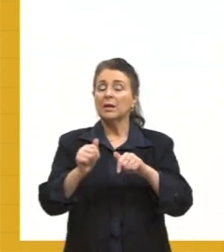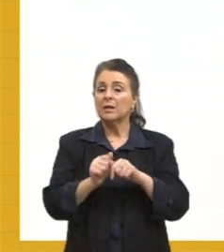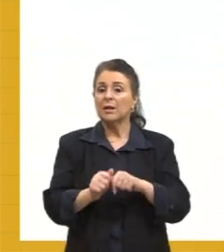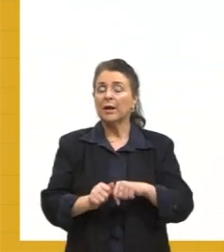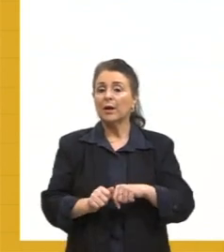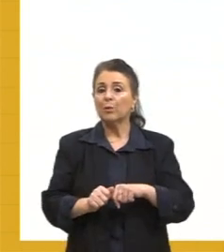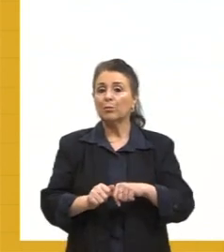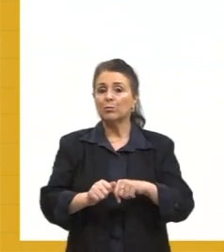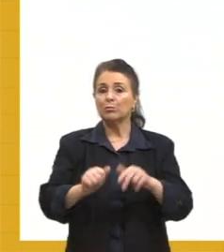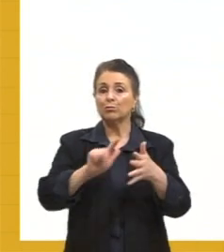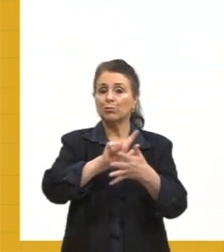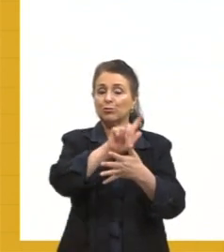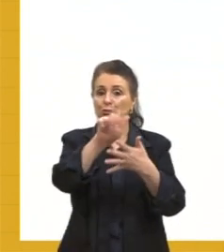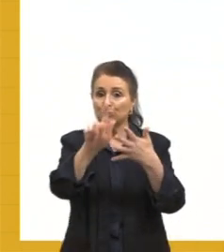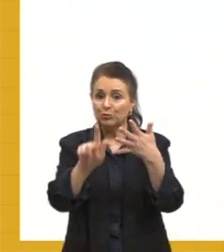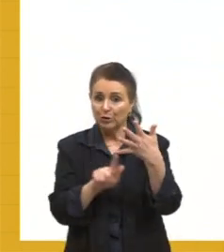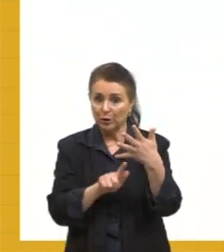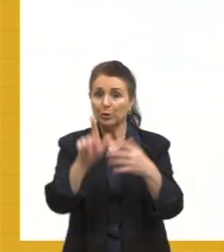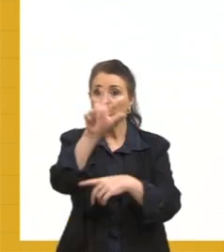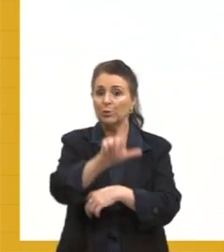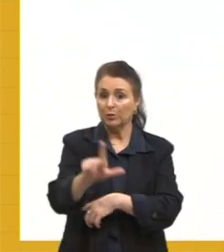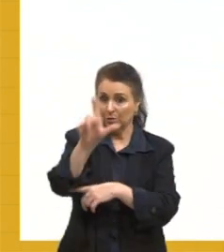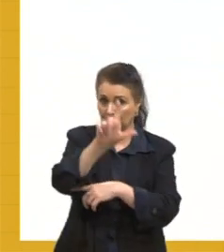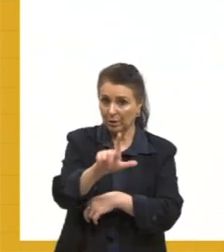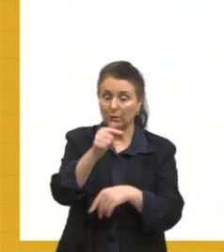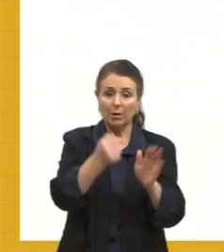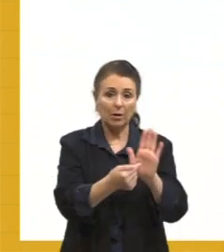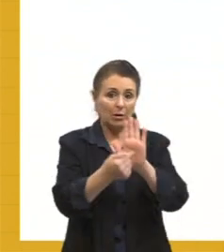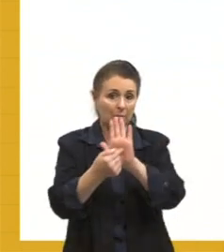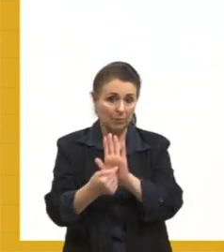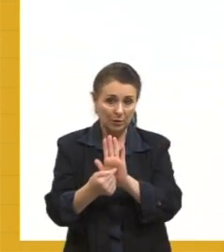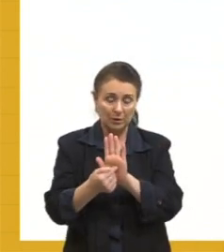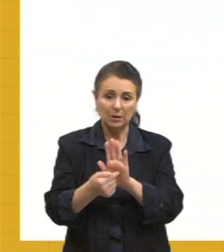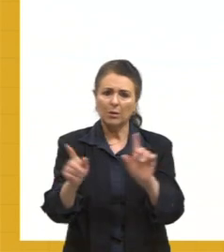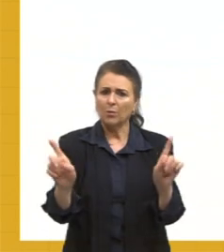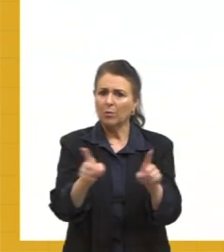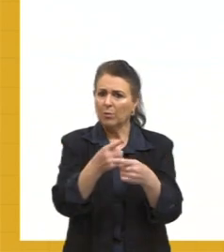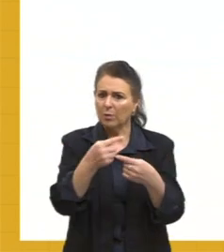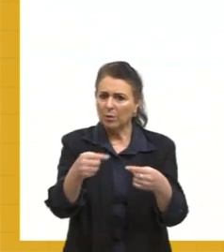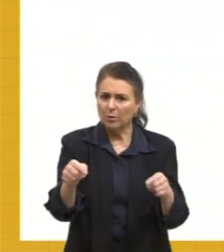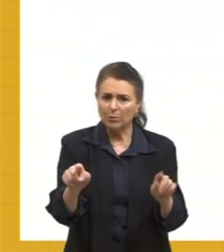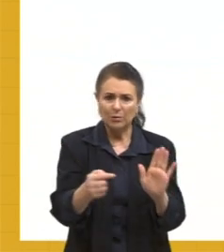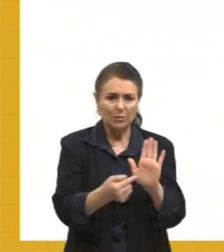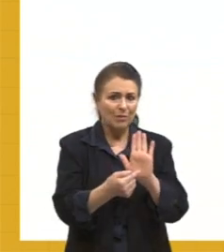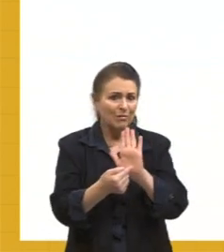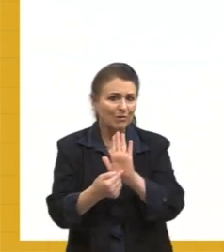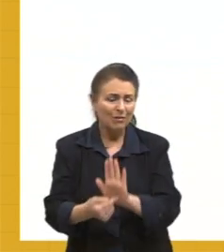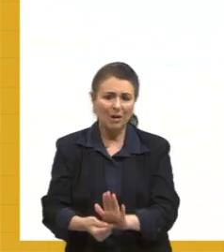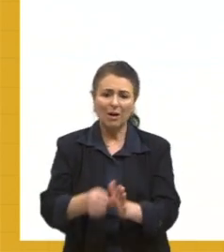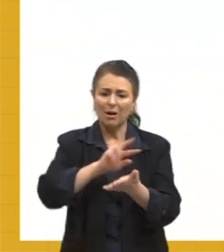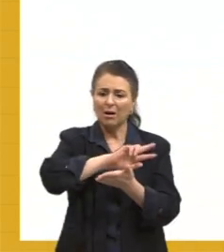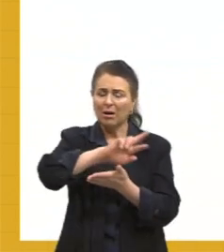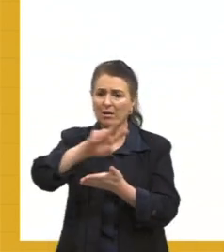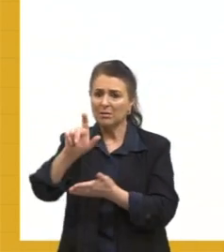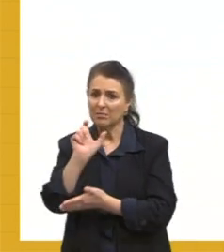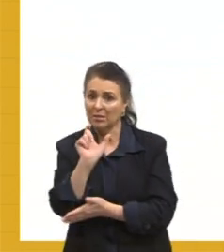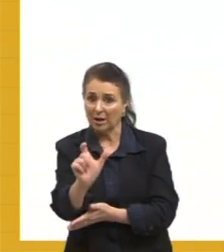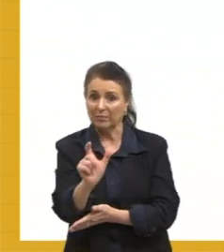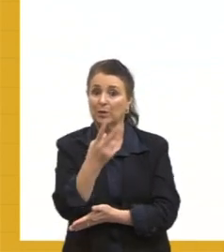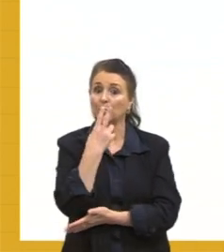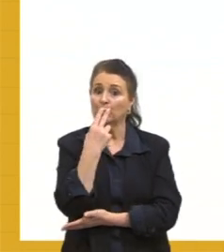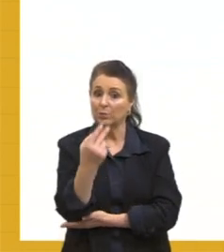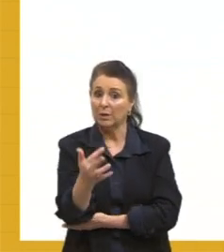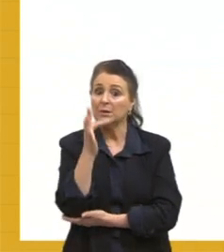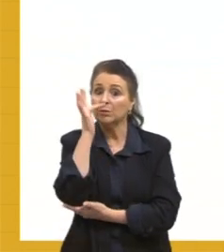né Lu Então essa mesma música nos traz vários termos da língua inglesa e da língua francesa também